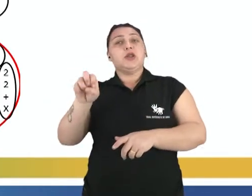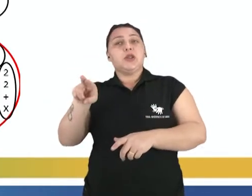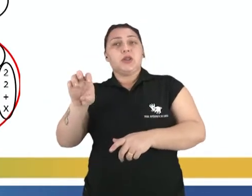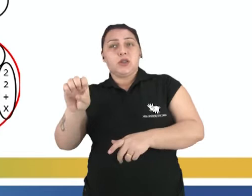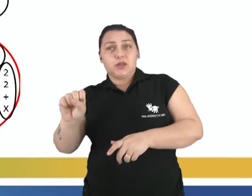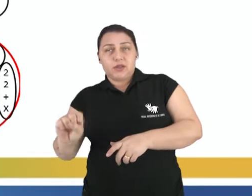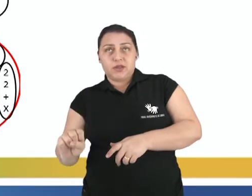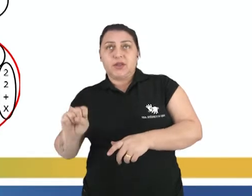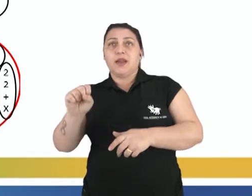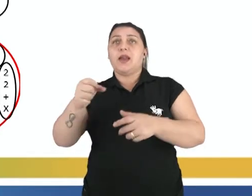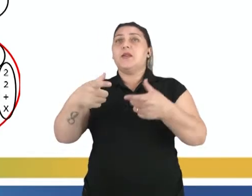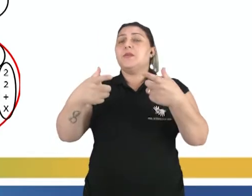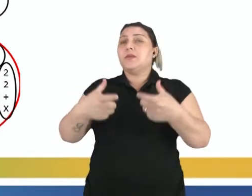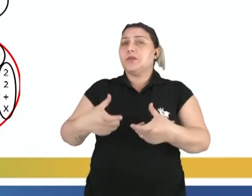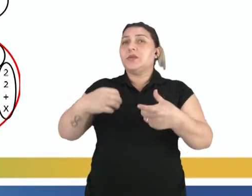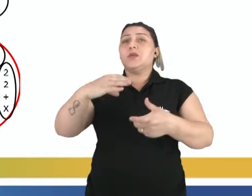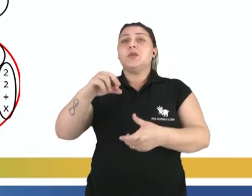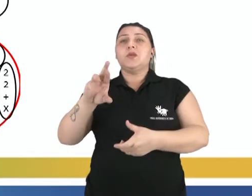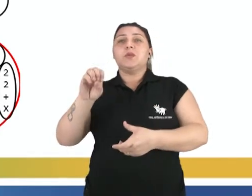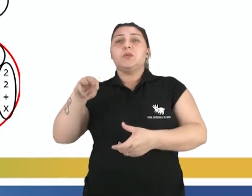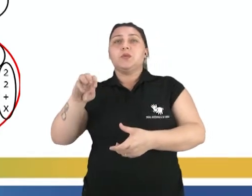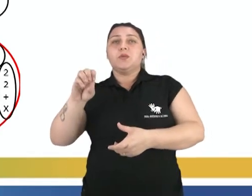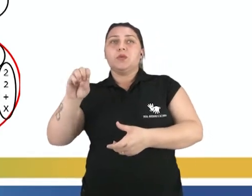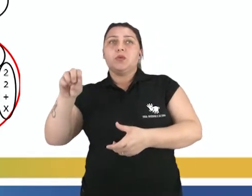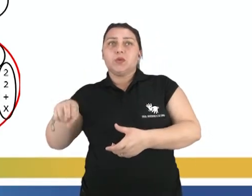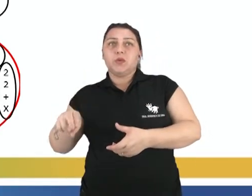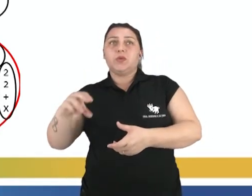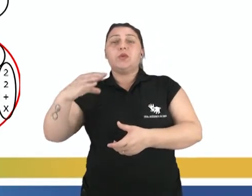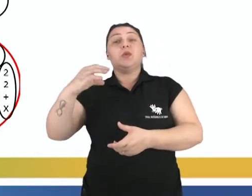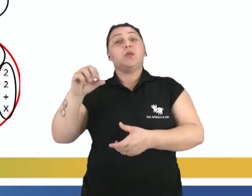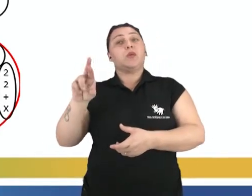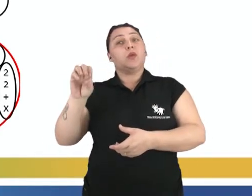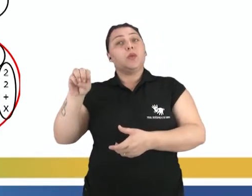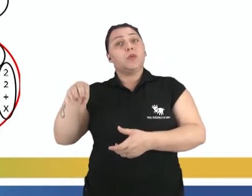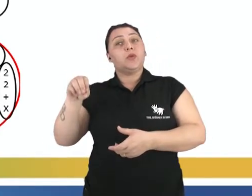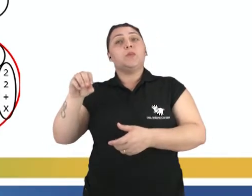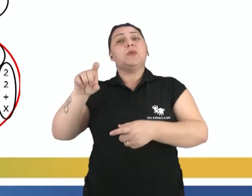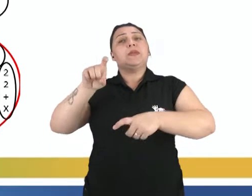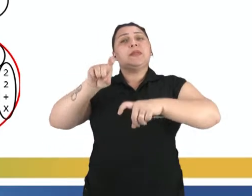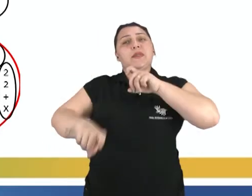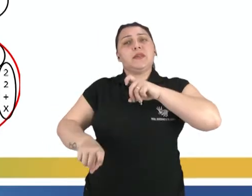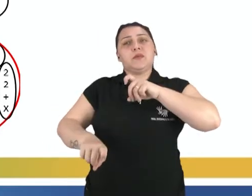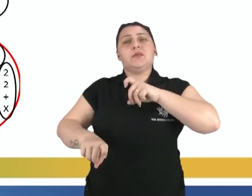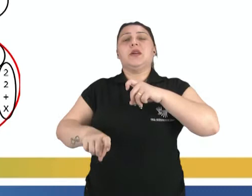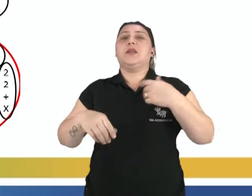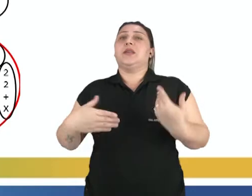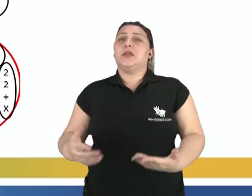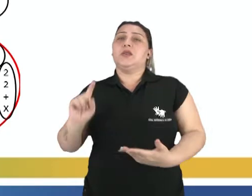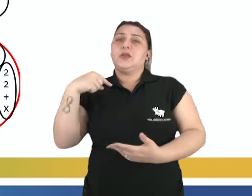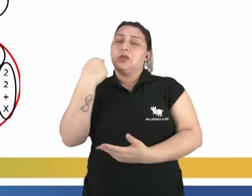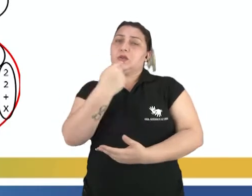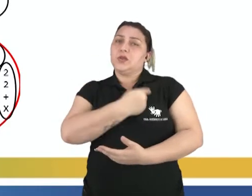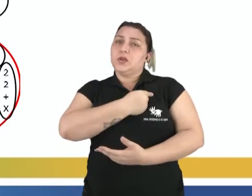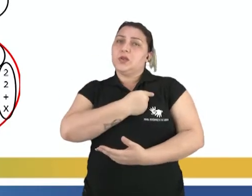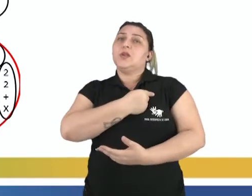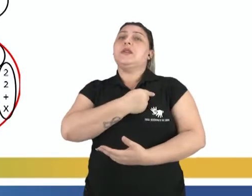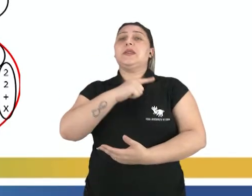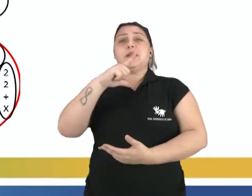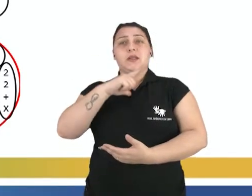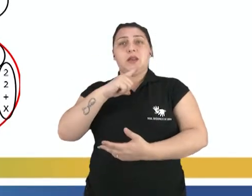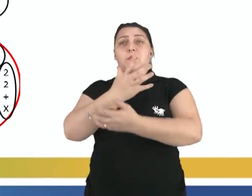são situados em cromossomos denominados cromossomos sexuais. Na maior parte de nós